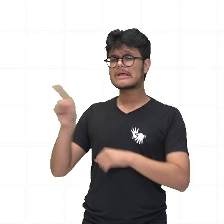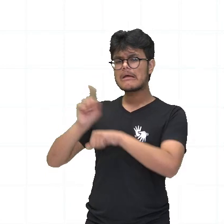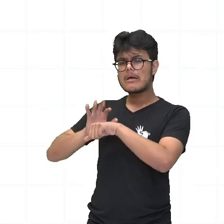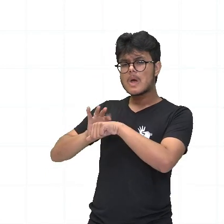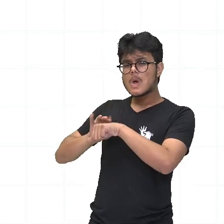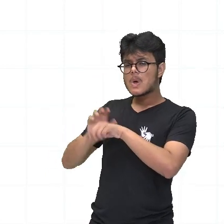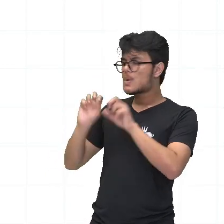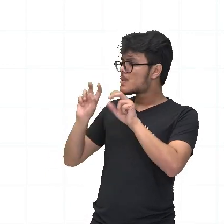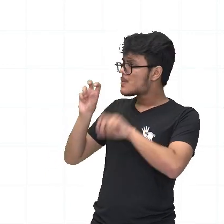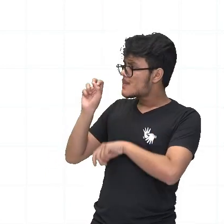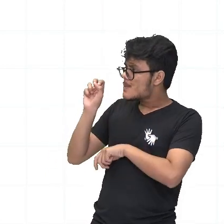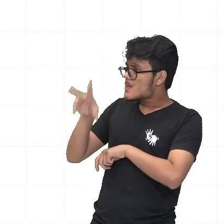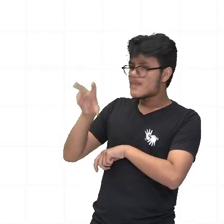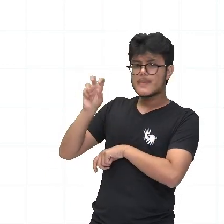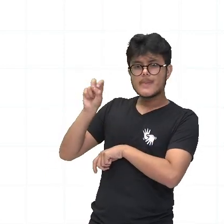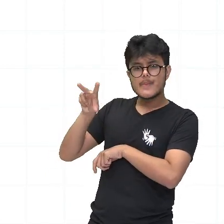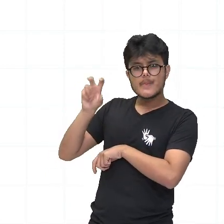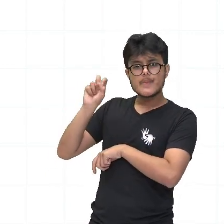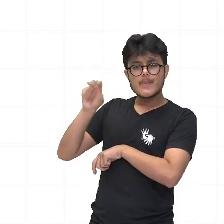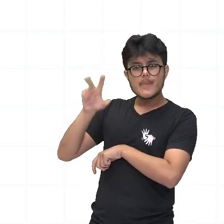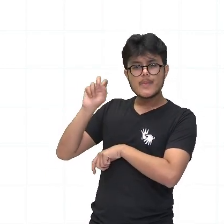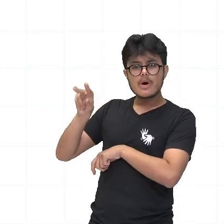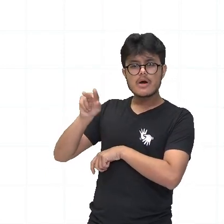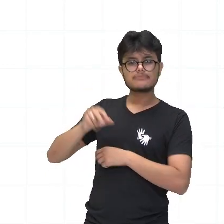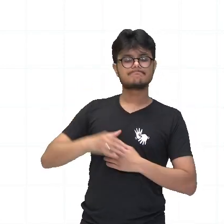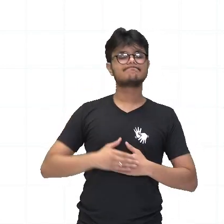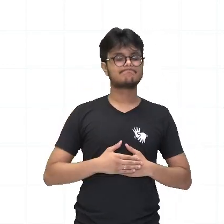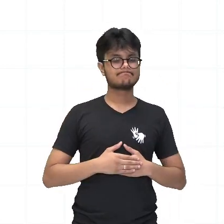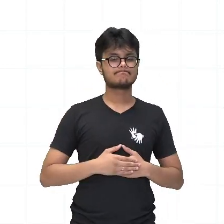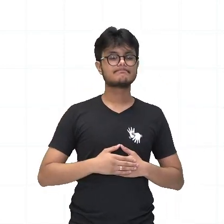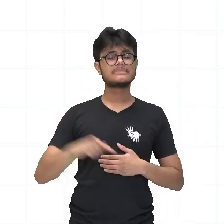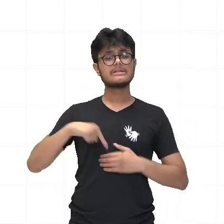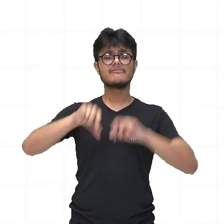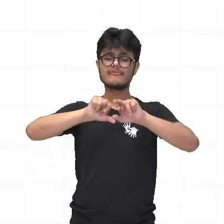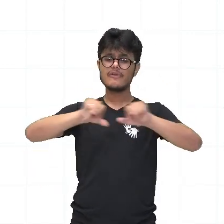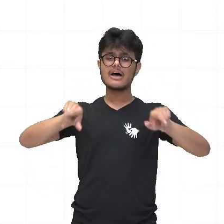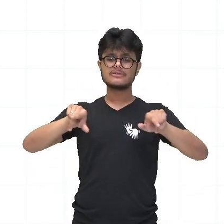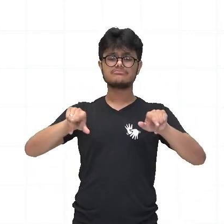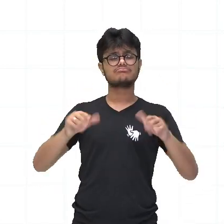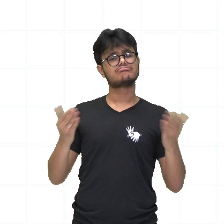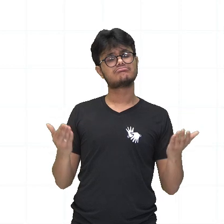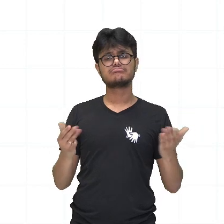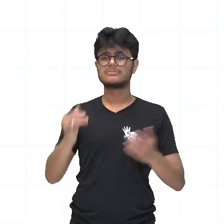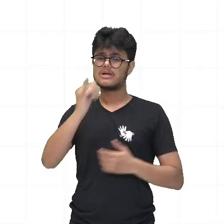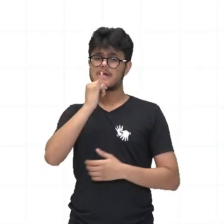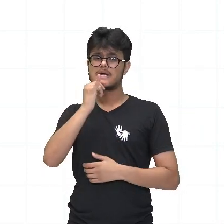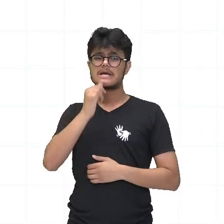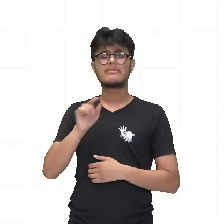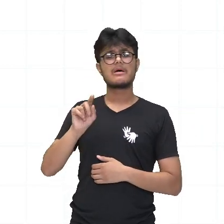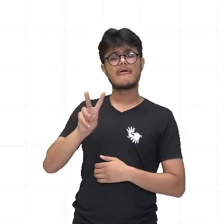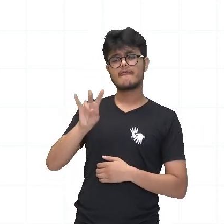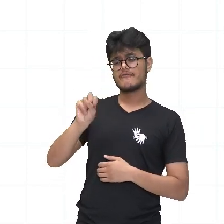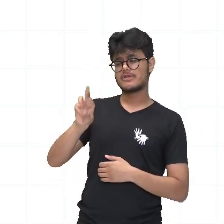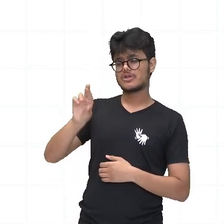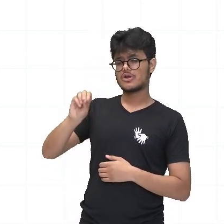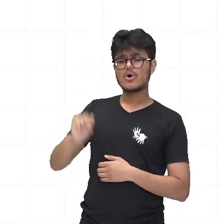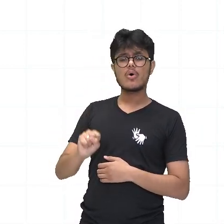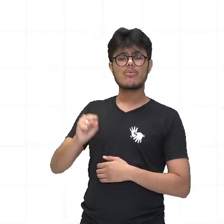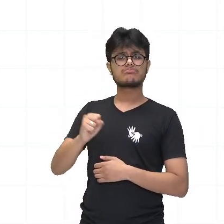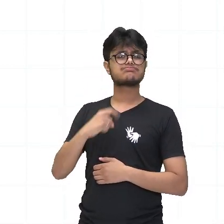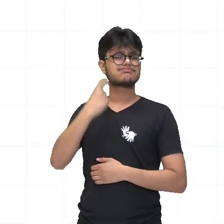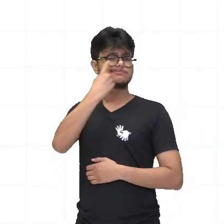doenças elas são ocasionadas por vírus e existem diferentes tipos de transmissão. Por exemplo, no caso da virose, ela pode ser por via